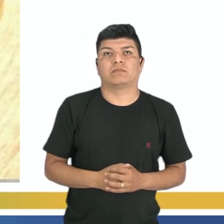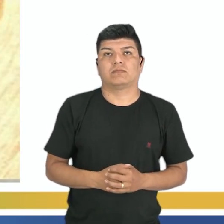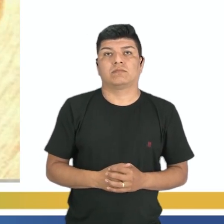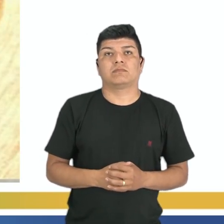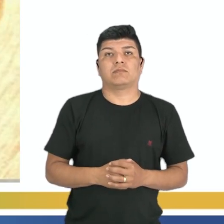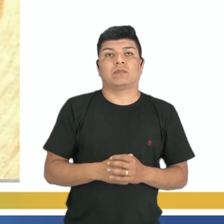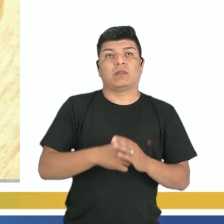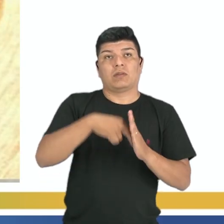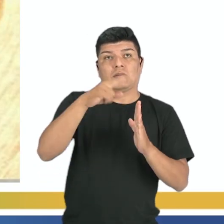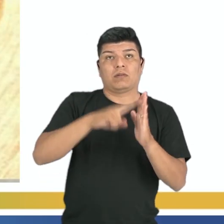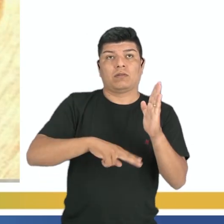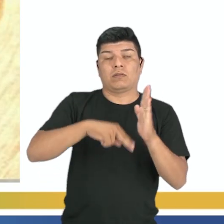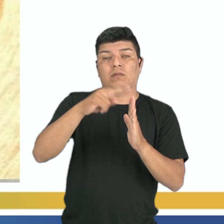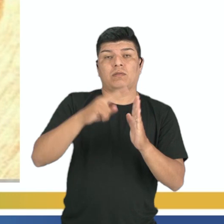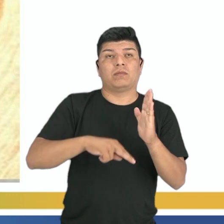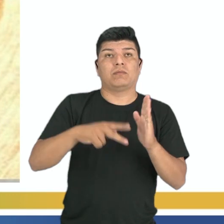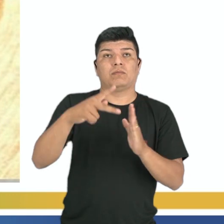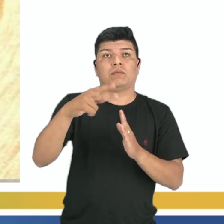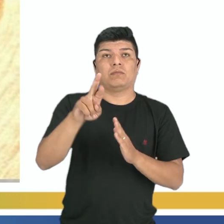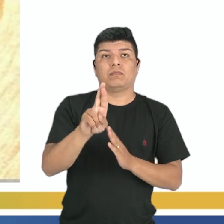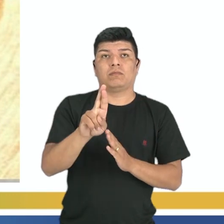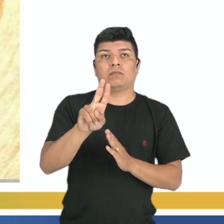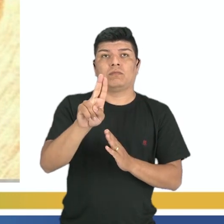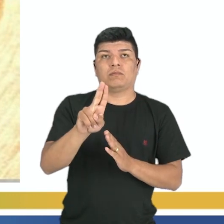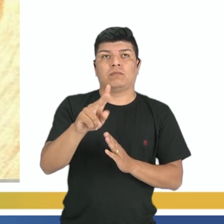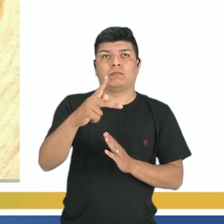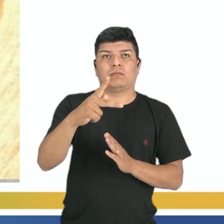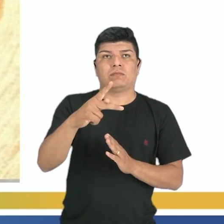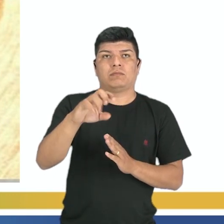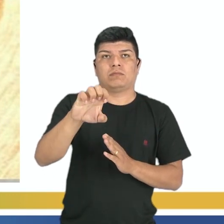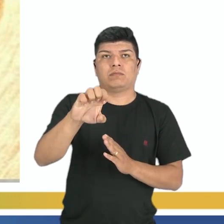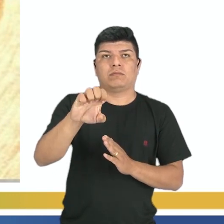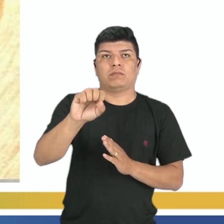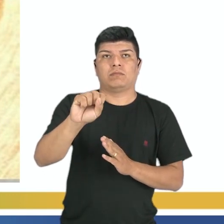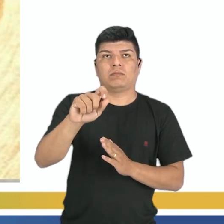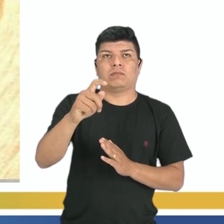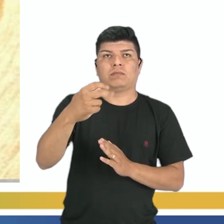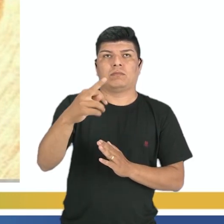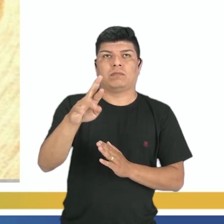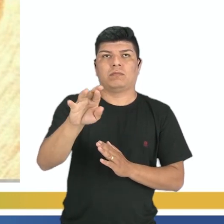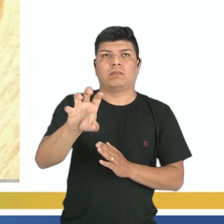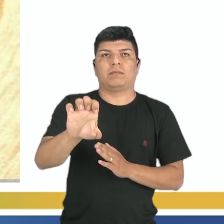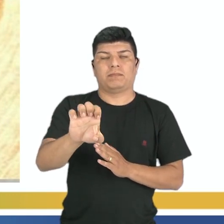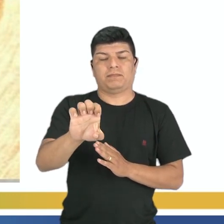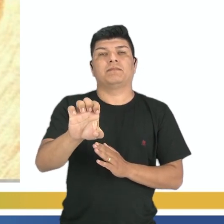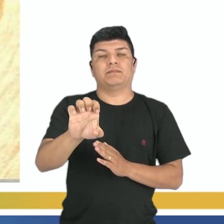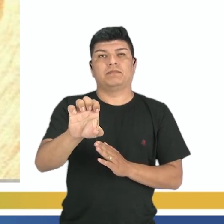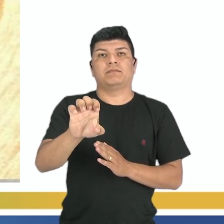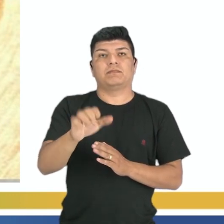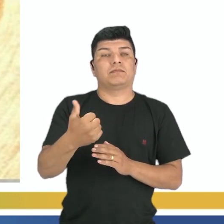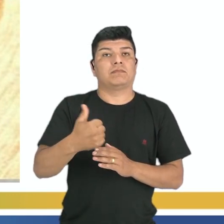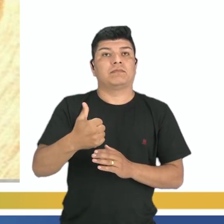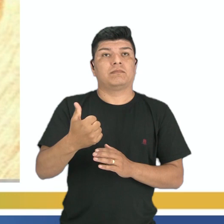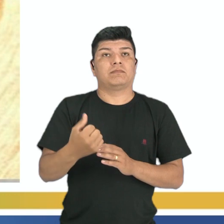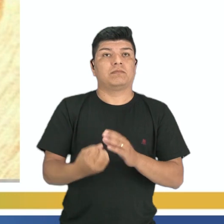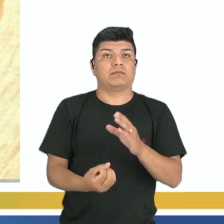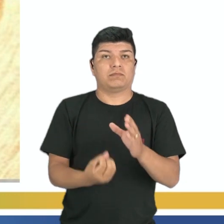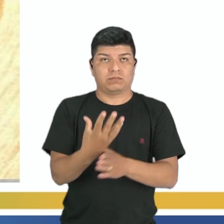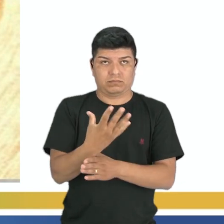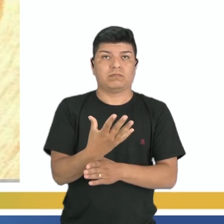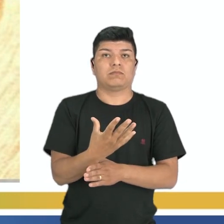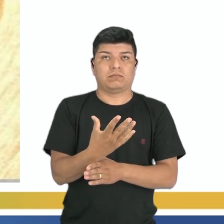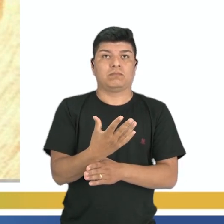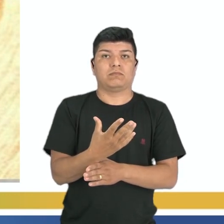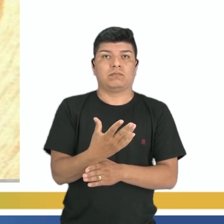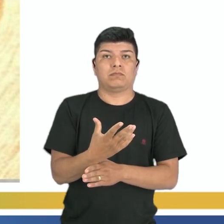E a pintura rupestre? Então, ela foi a primeira forma de comunicação tendo início no período paleolítico,